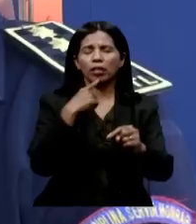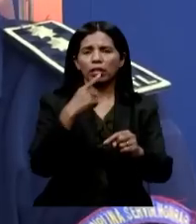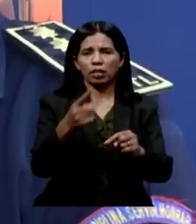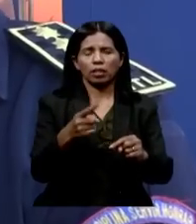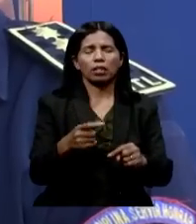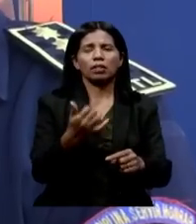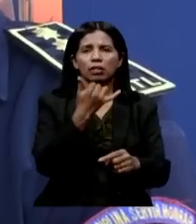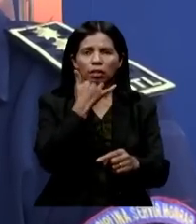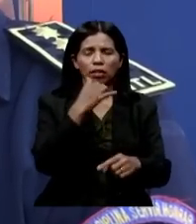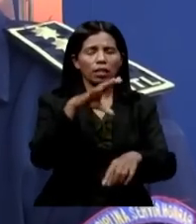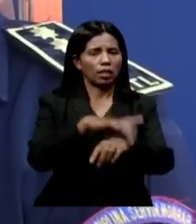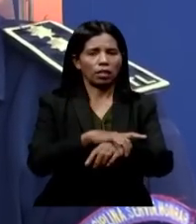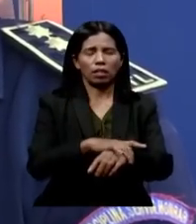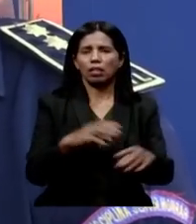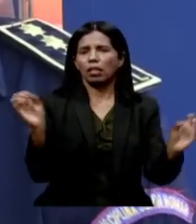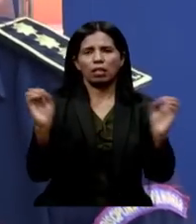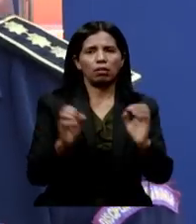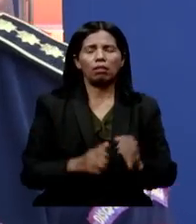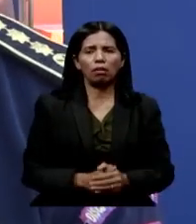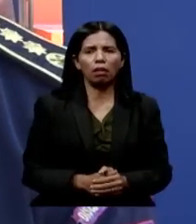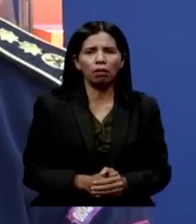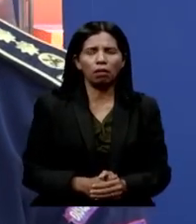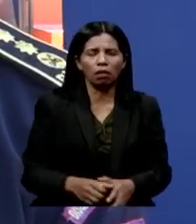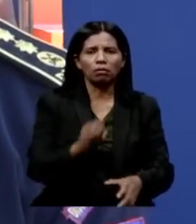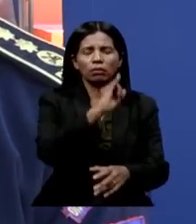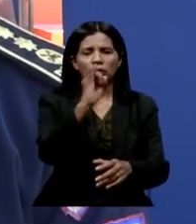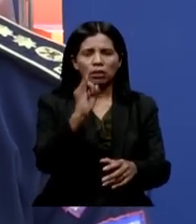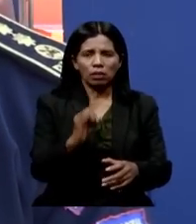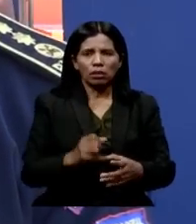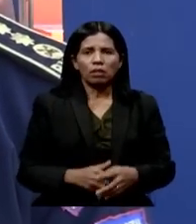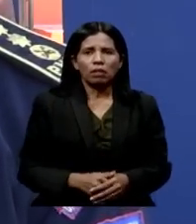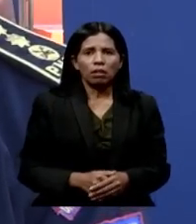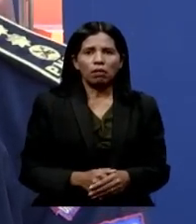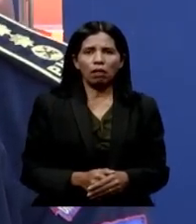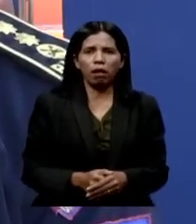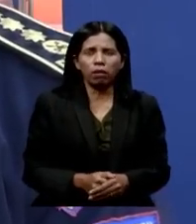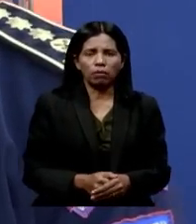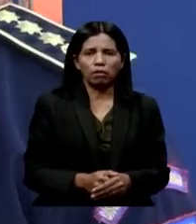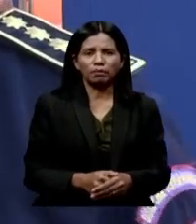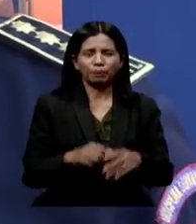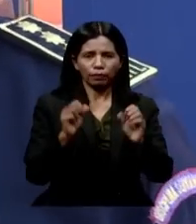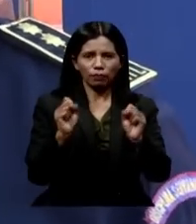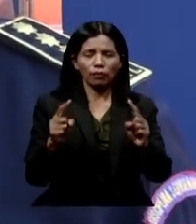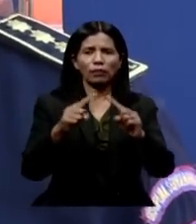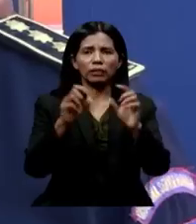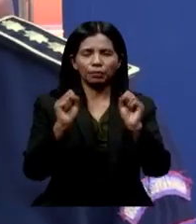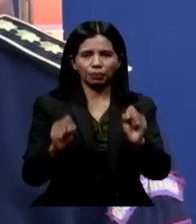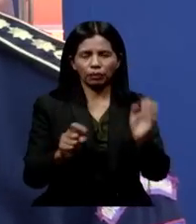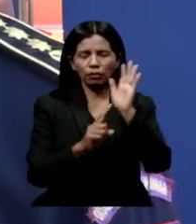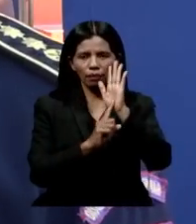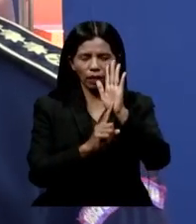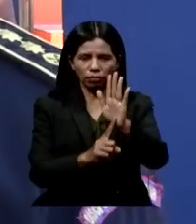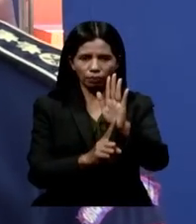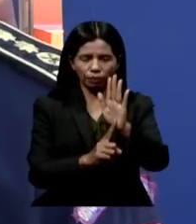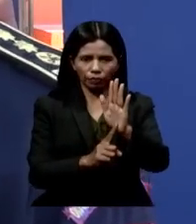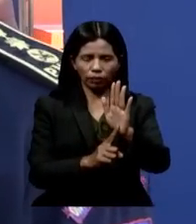dan idane capturação ne laos ne identificação. Para ato bele descobre ne verdadeiro